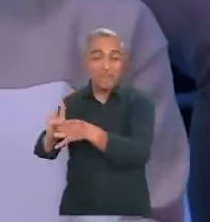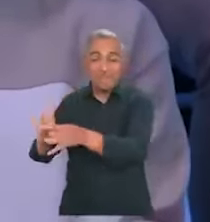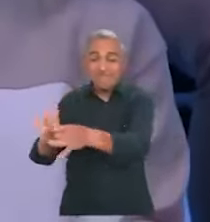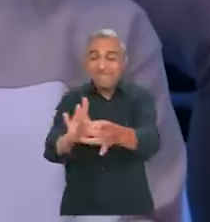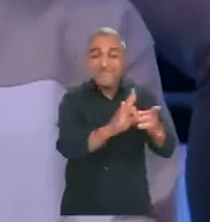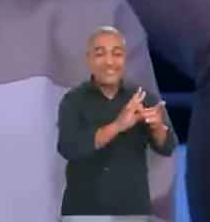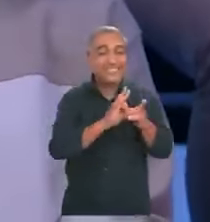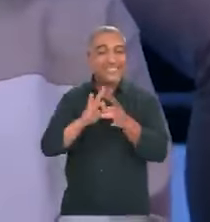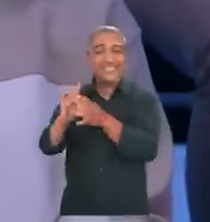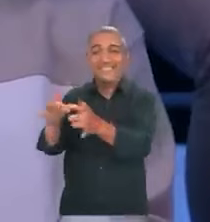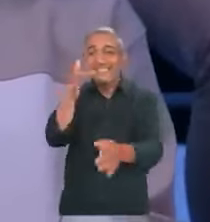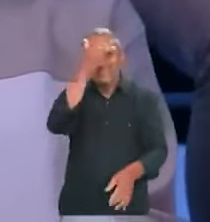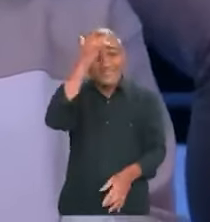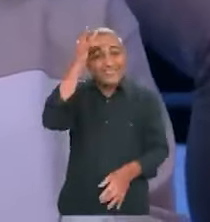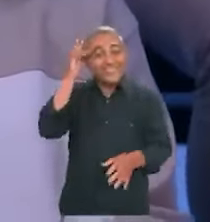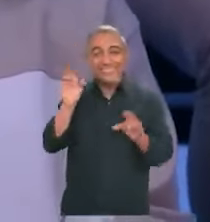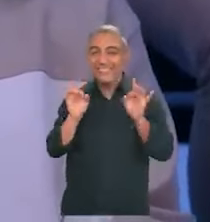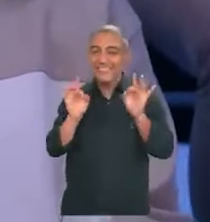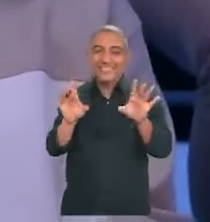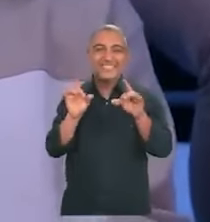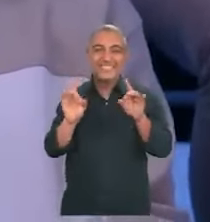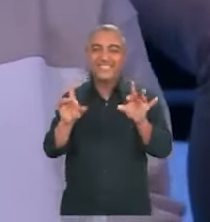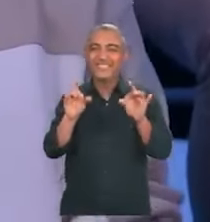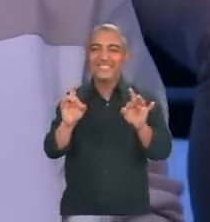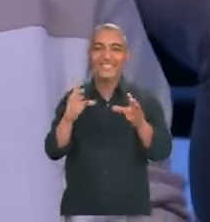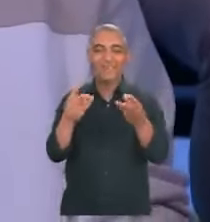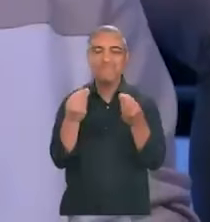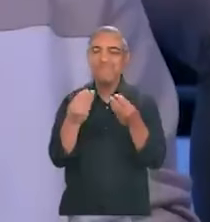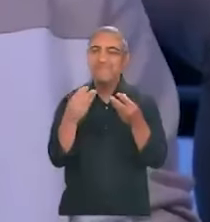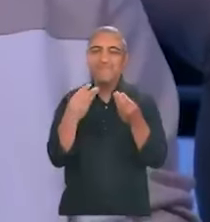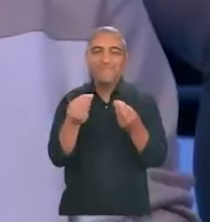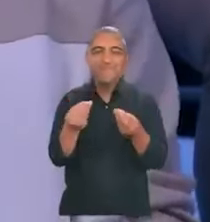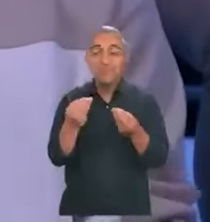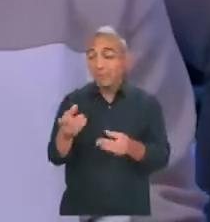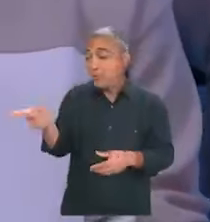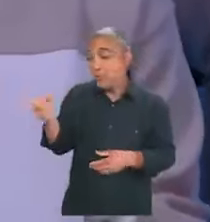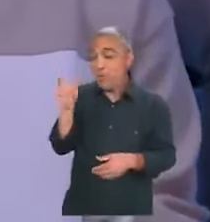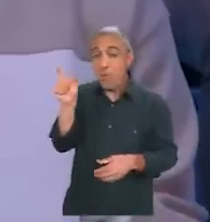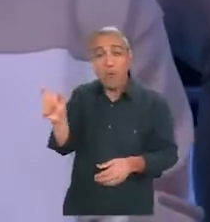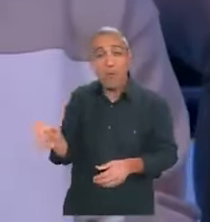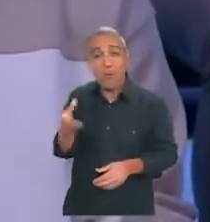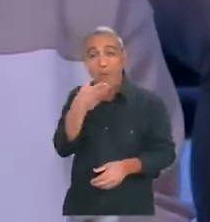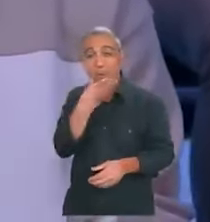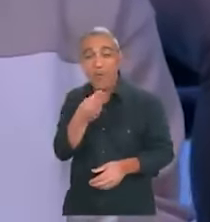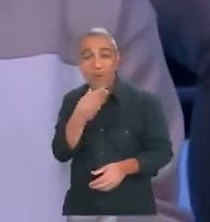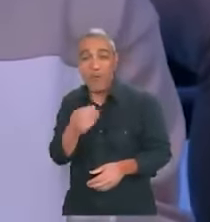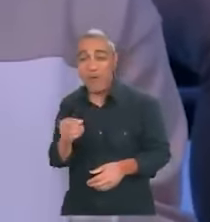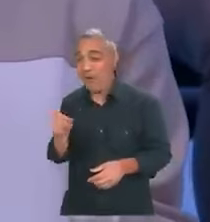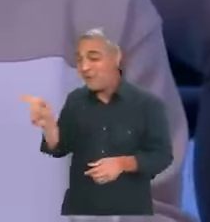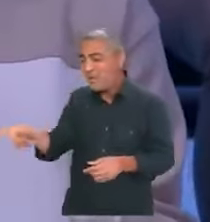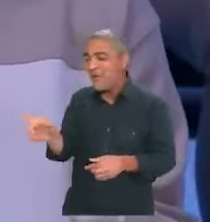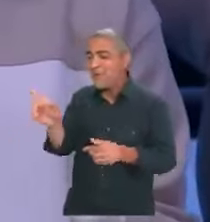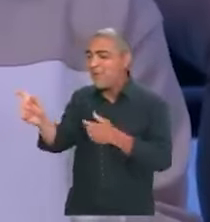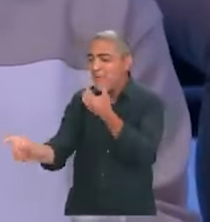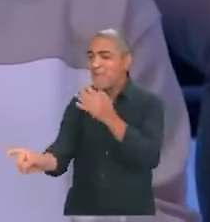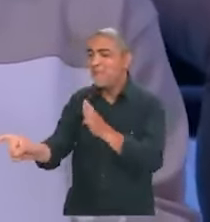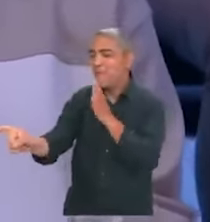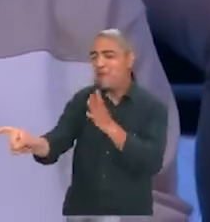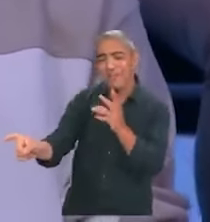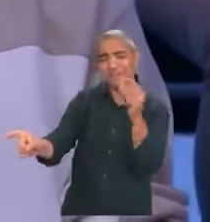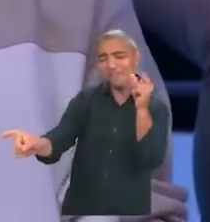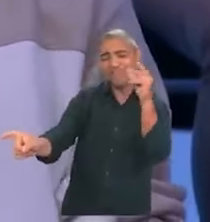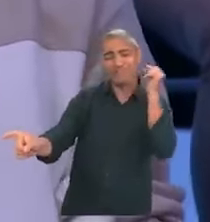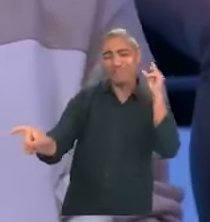tão especiais como o nosso querido Jason, que eu conheço há mais de 20 anos, a Bim, a Roslyn, que eu conheço essa